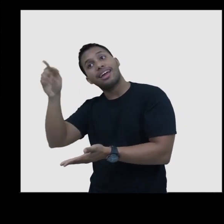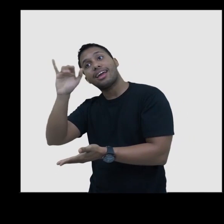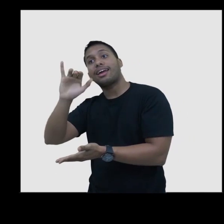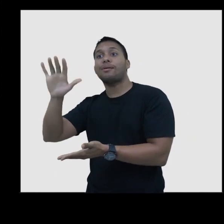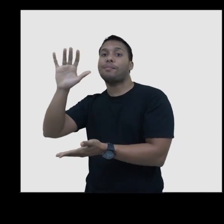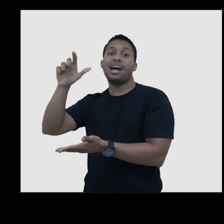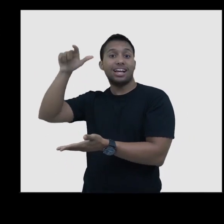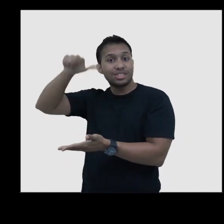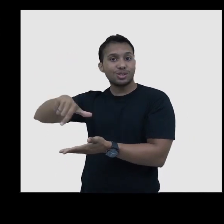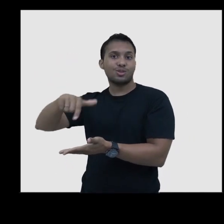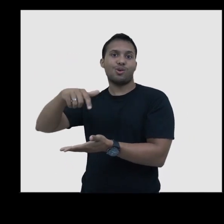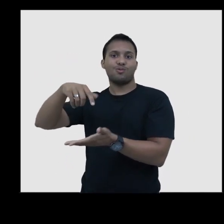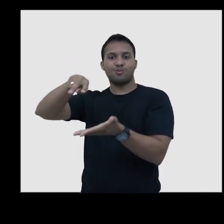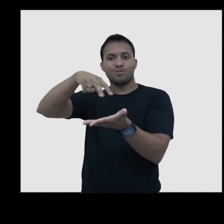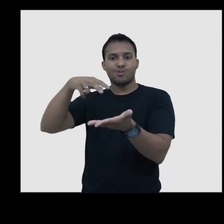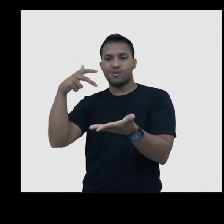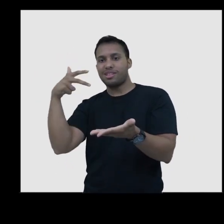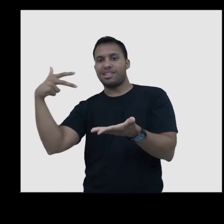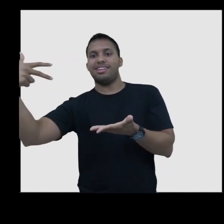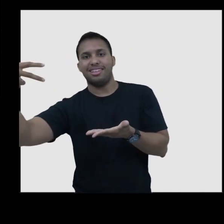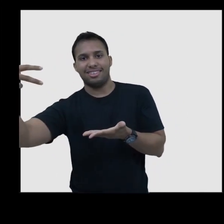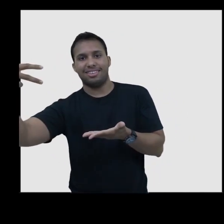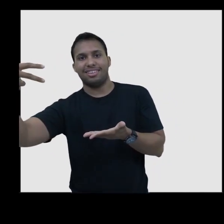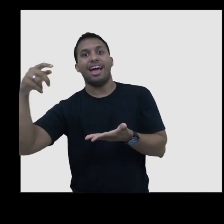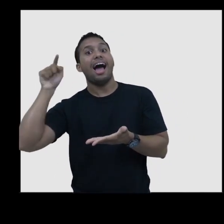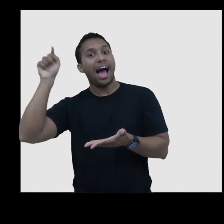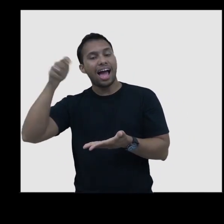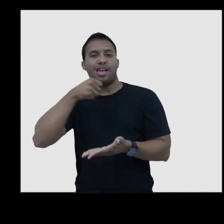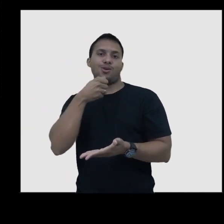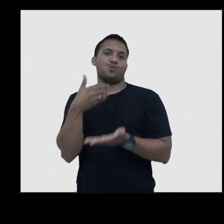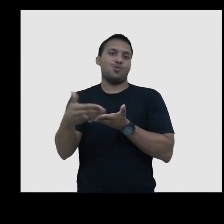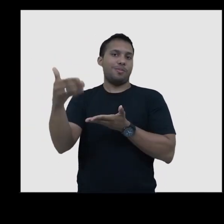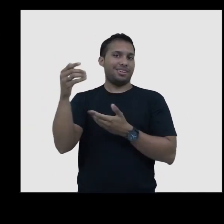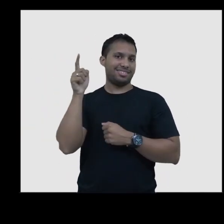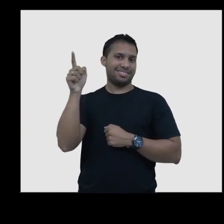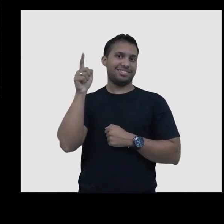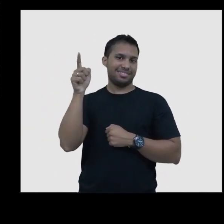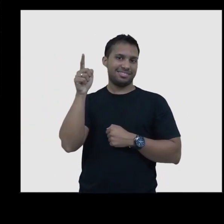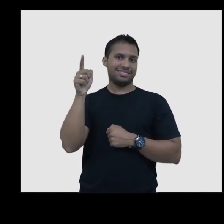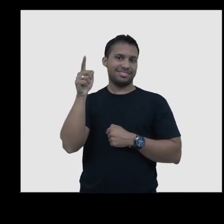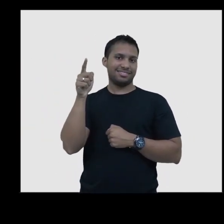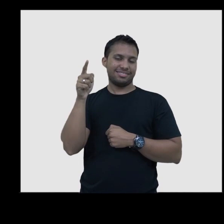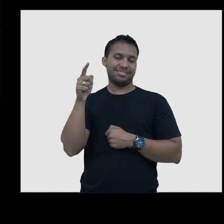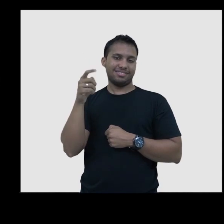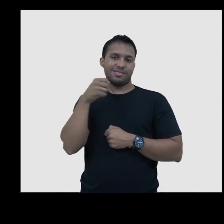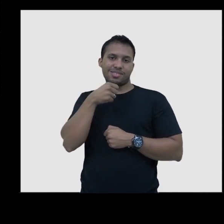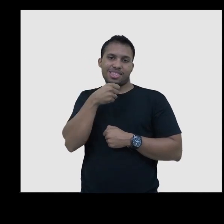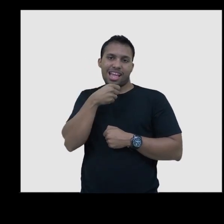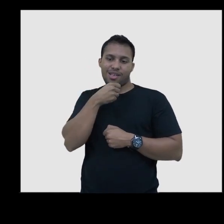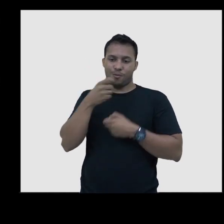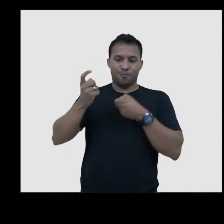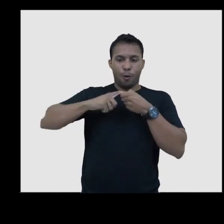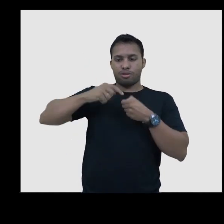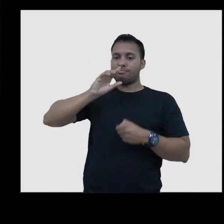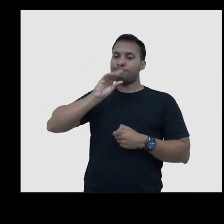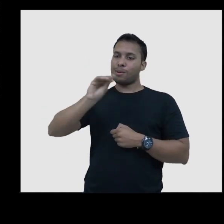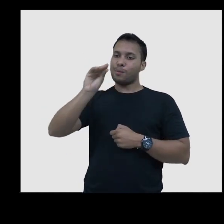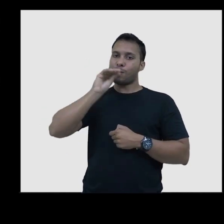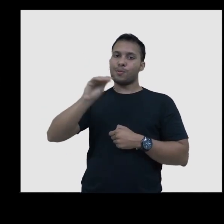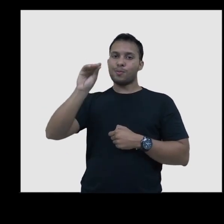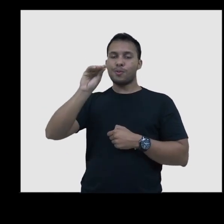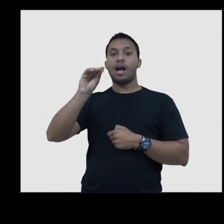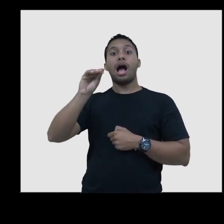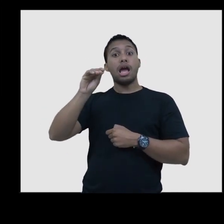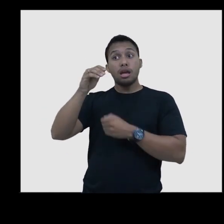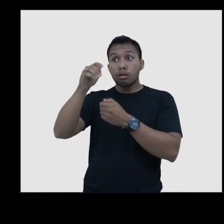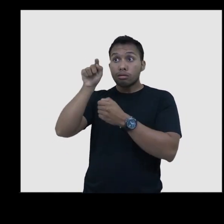imagem seguinte já começa de um outro ângulo, o público dançando de um novo ângulo. É a partir daqui onde retoma